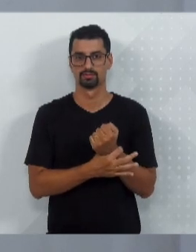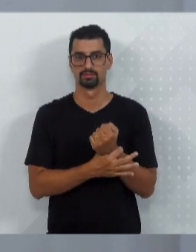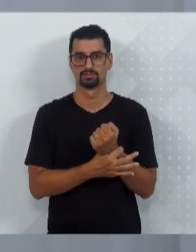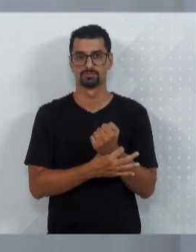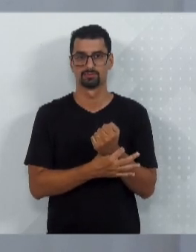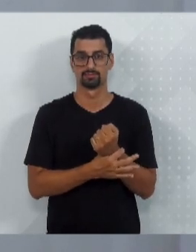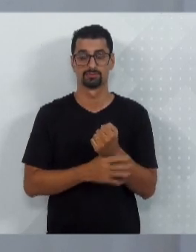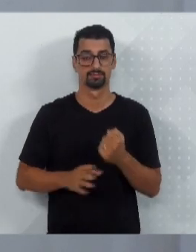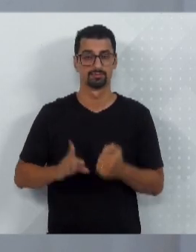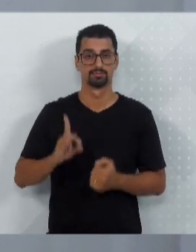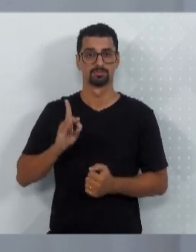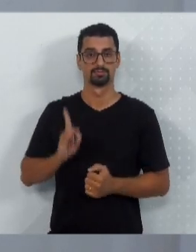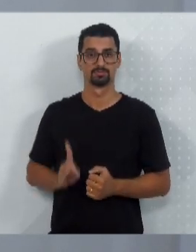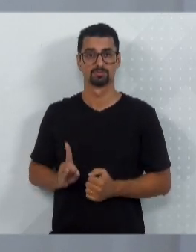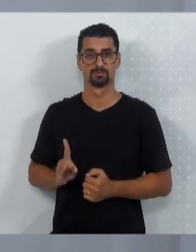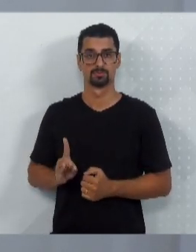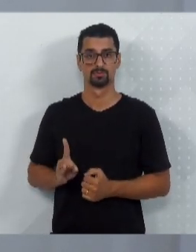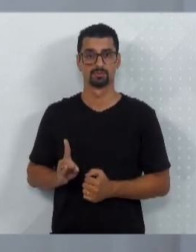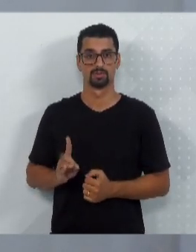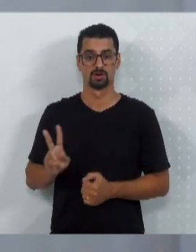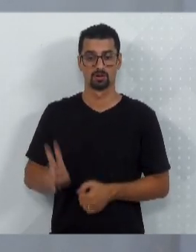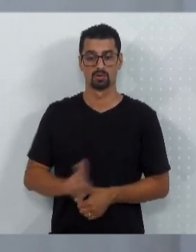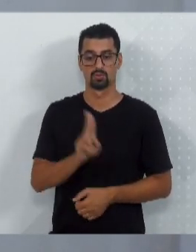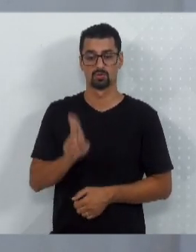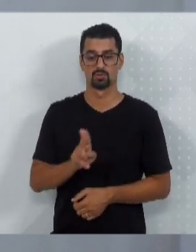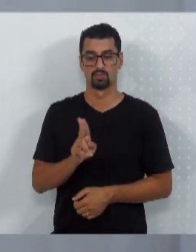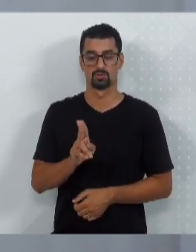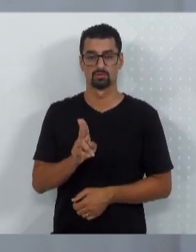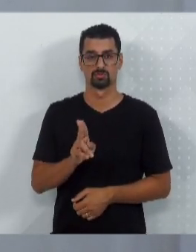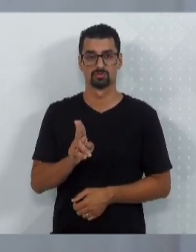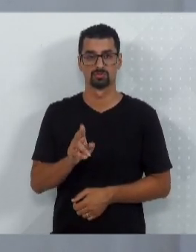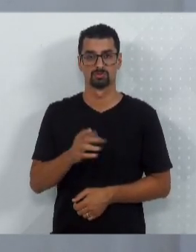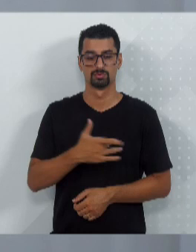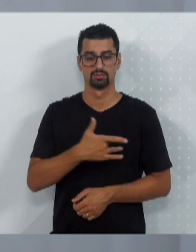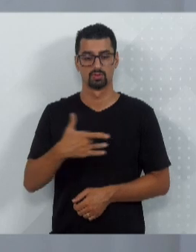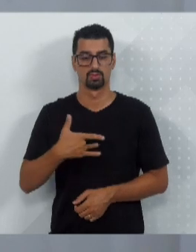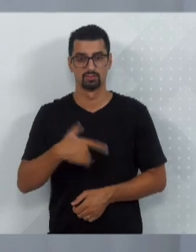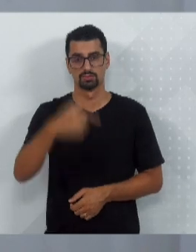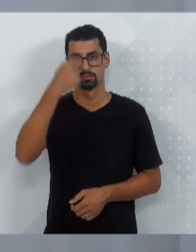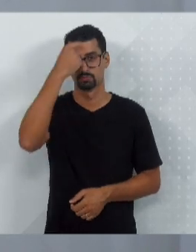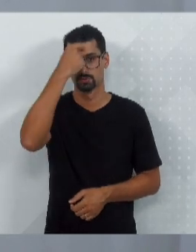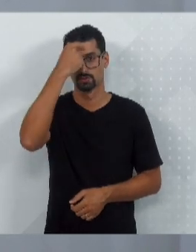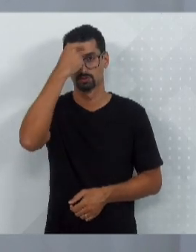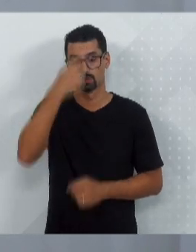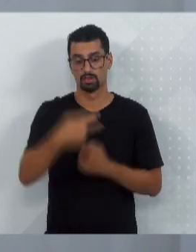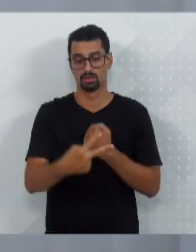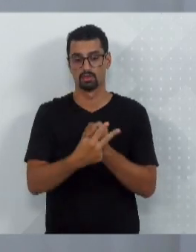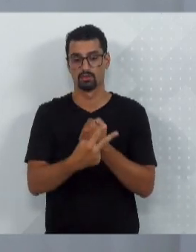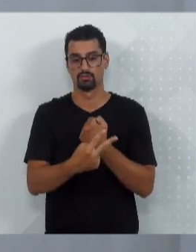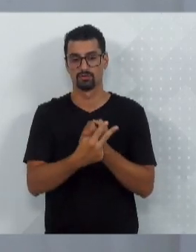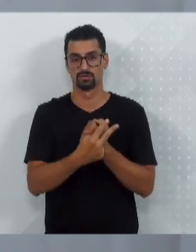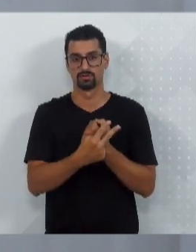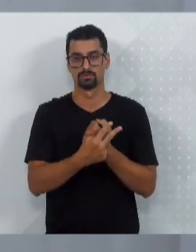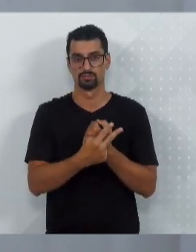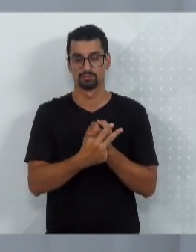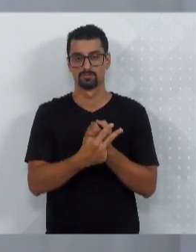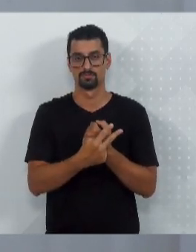de direitos para os usuários do serviço de saúde mental em defesa da reforma